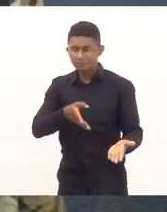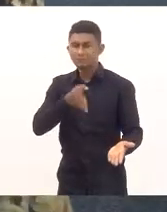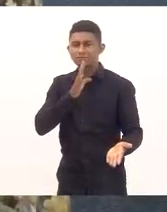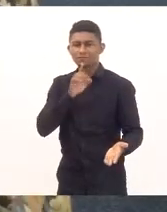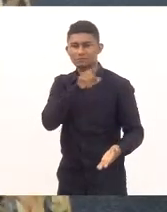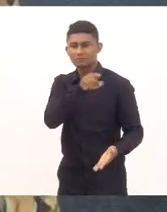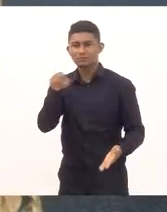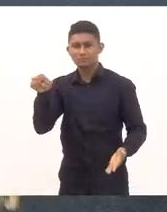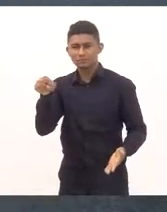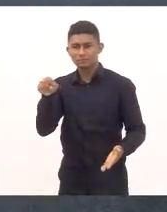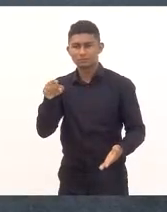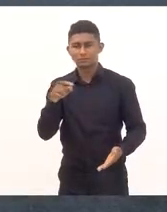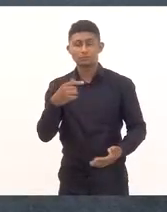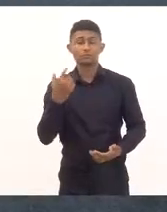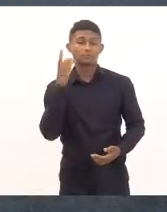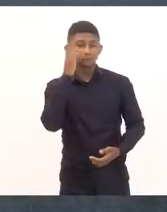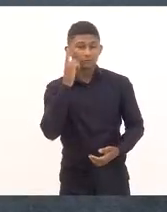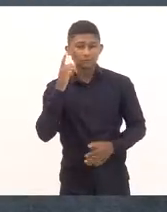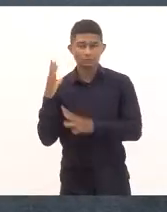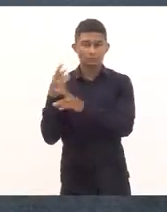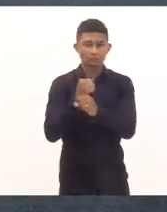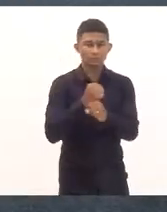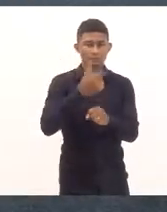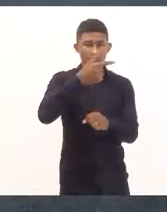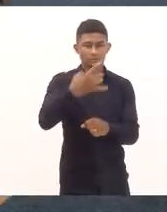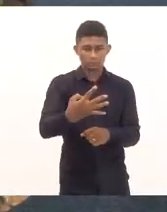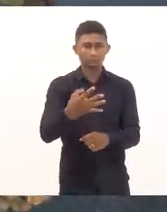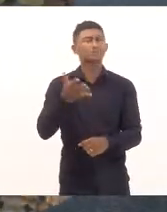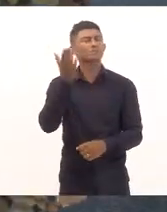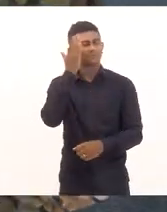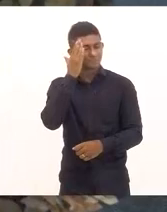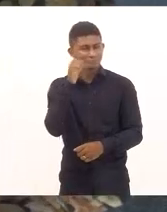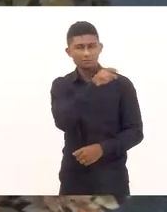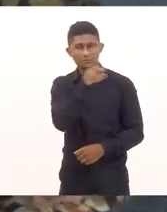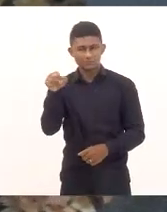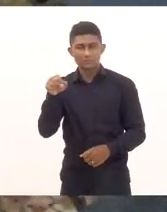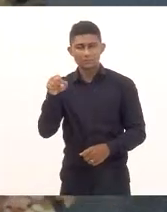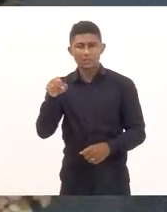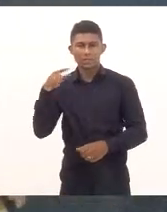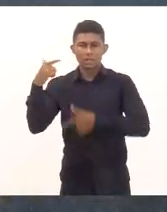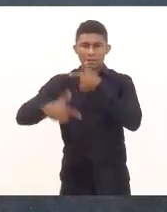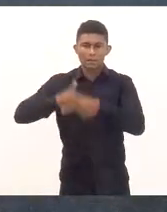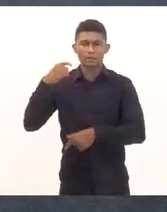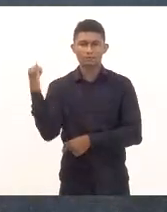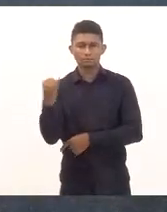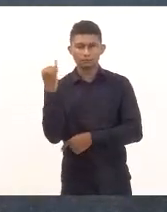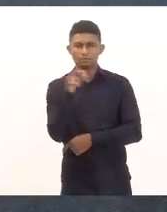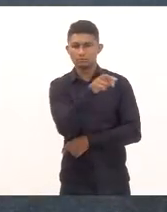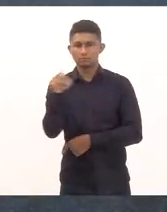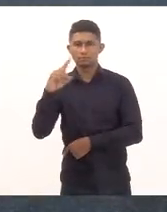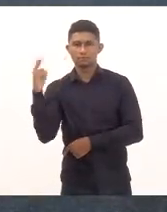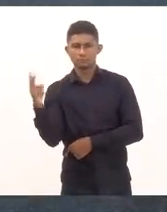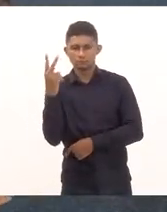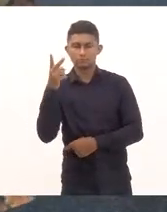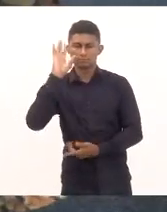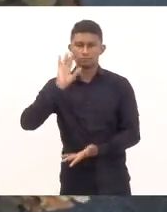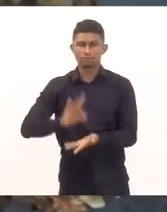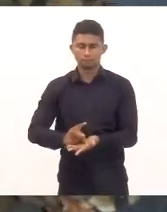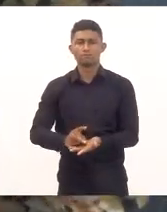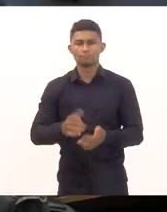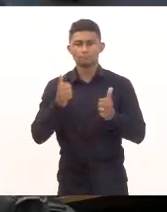aos 23 deputados, 24 deputados, reconhecendo o trabalho desses guerreiros. Vocês, para nós, são guerreiros de verdade. Tudo